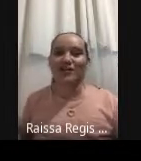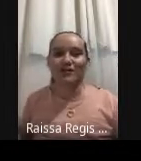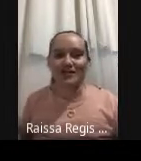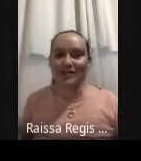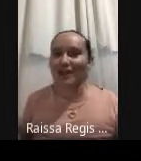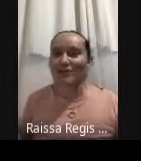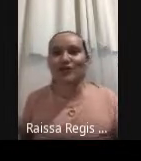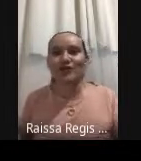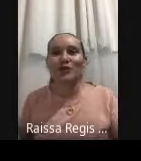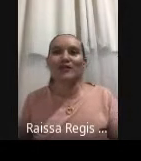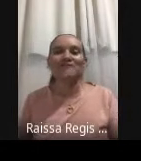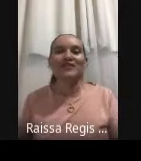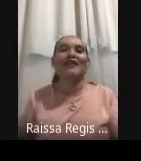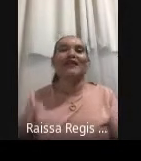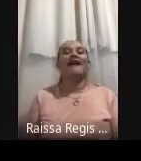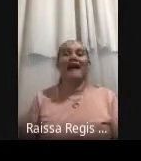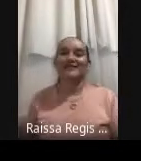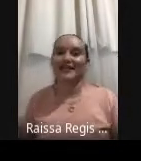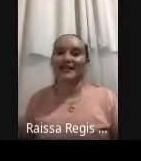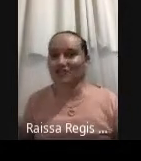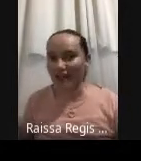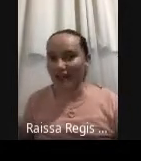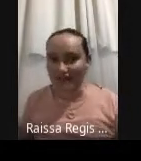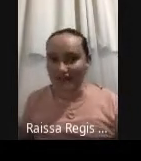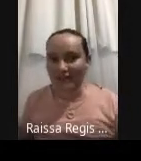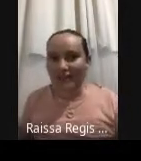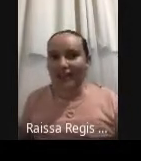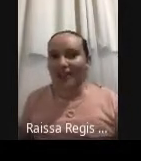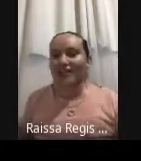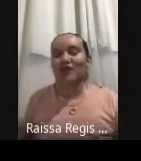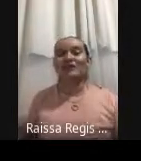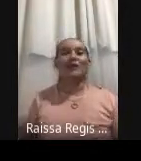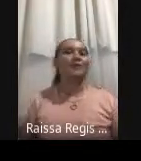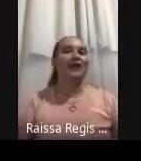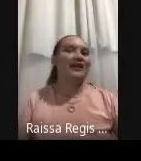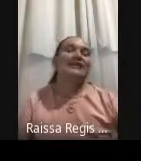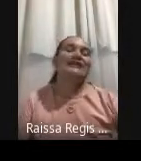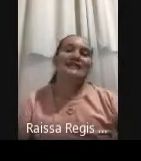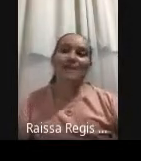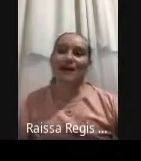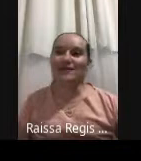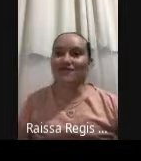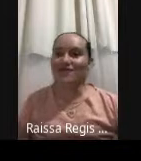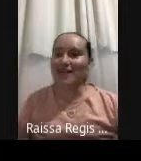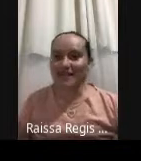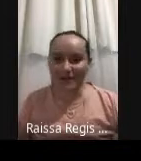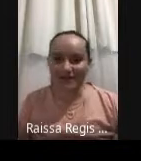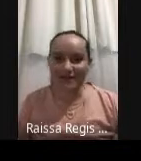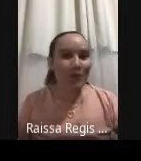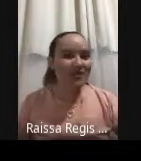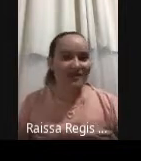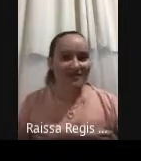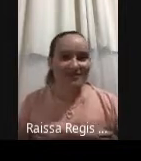um desses temas foi sobre, né, a escrita de sinais. E o tema é, dá para escrever em Libras?